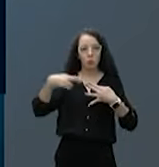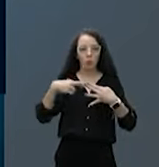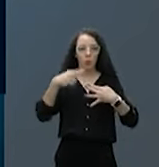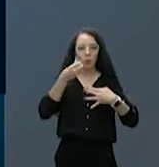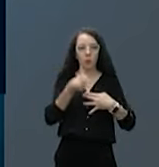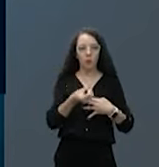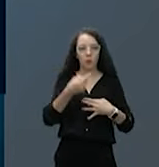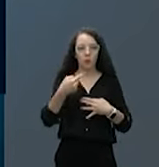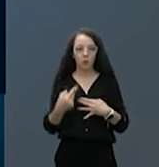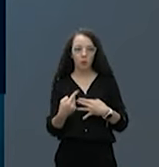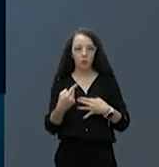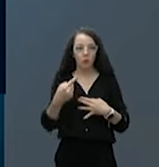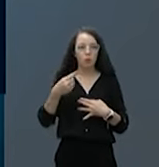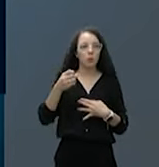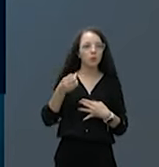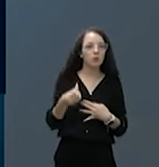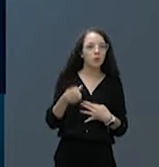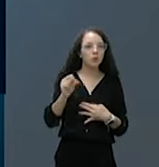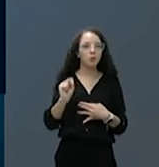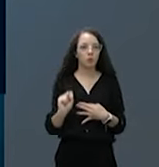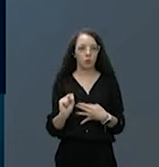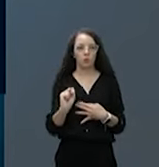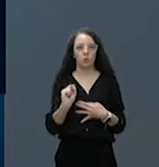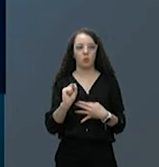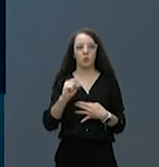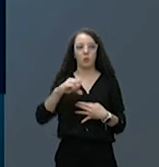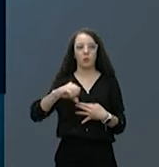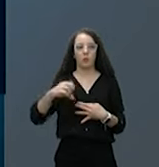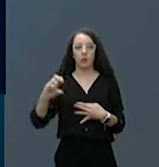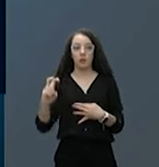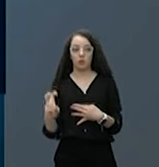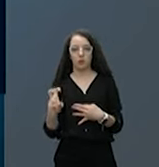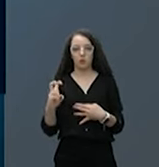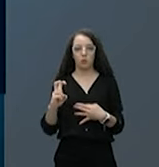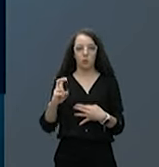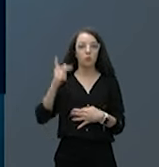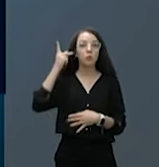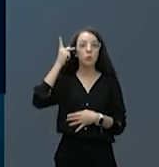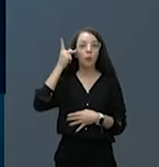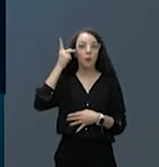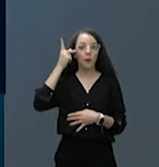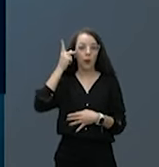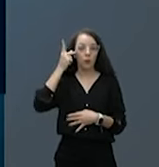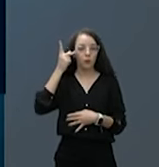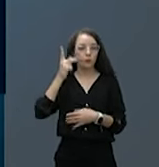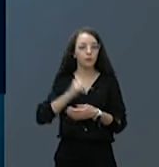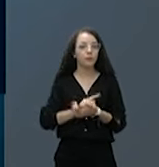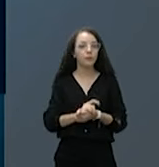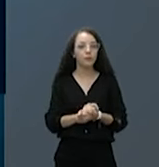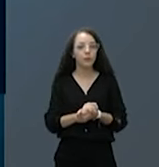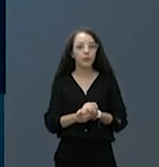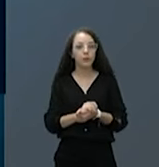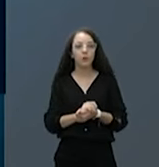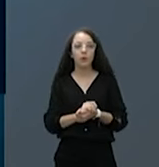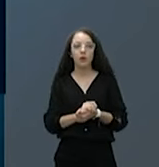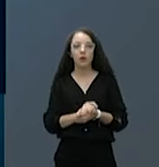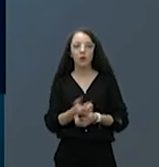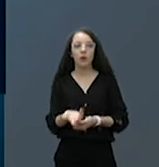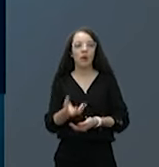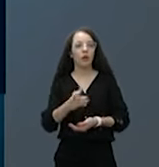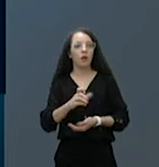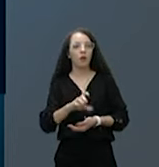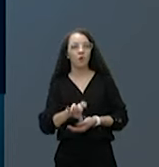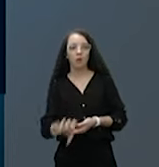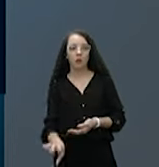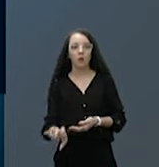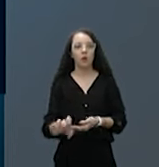1.861.295, provém de São Paulo, e eu estou aqui negando provimento ao agravo interno, senhora